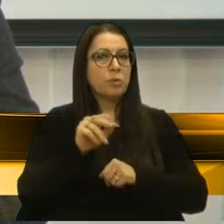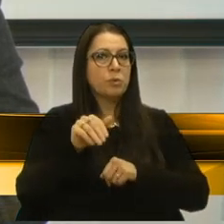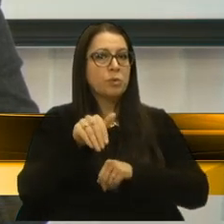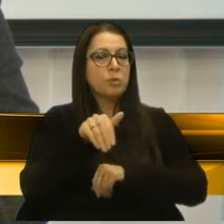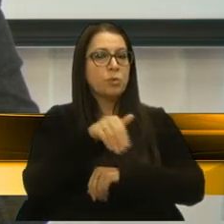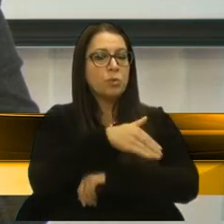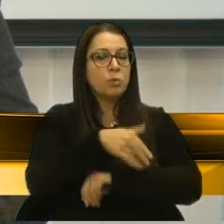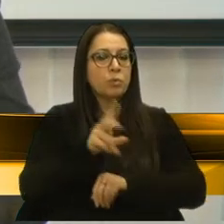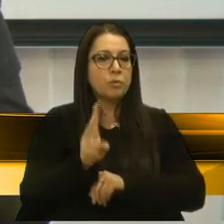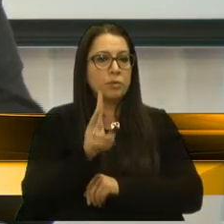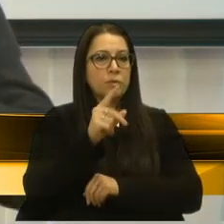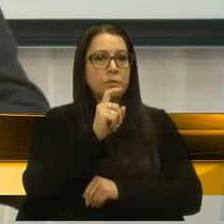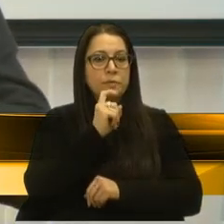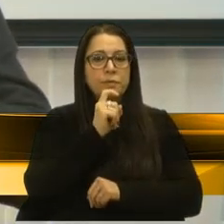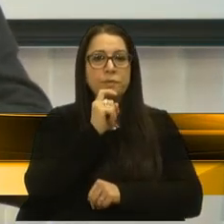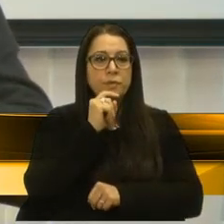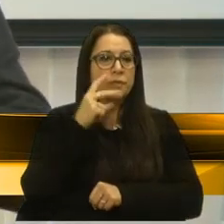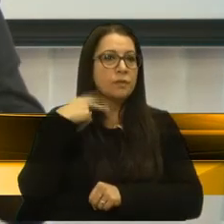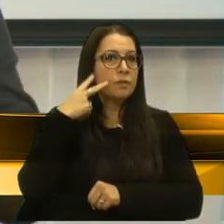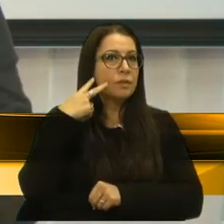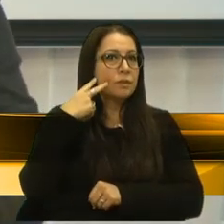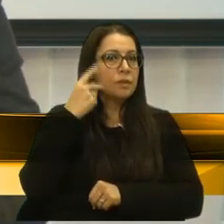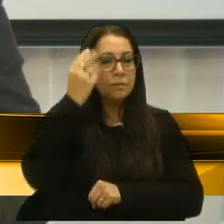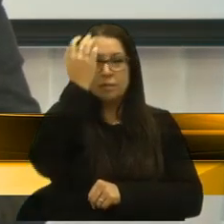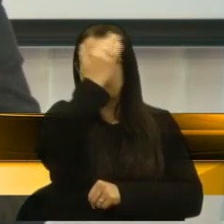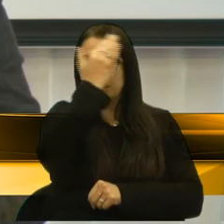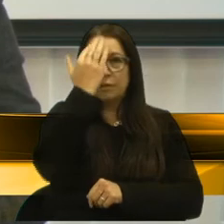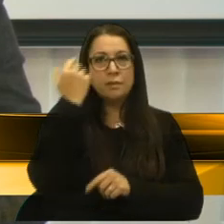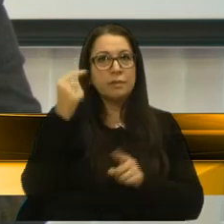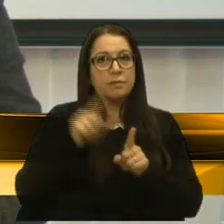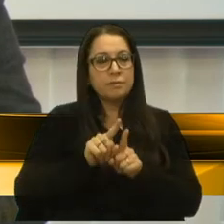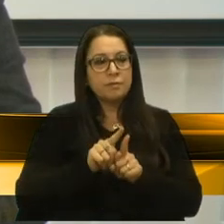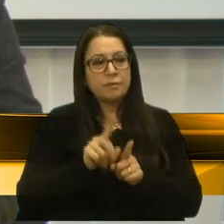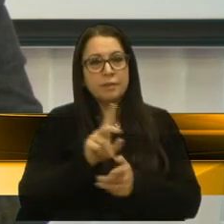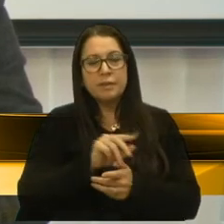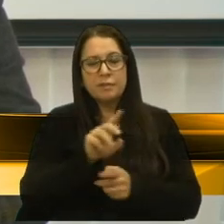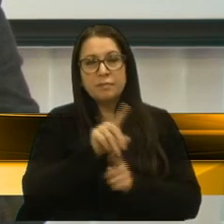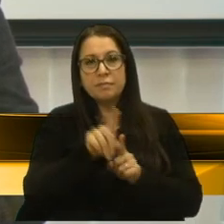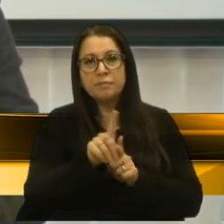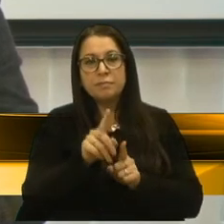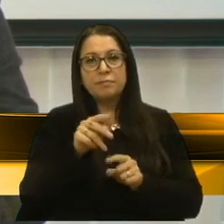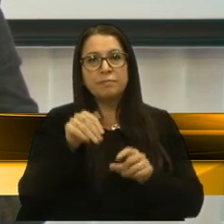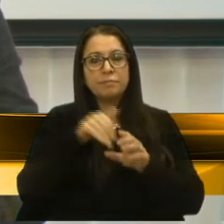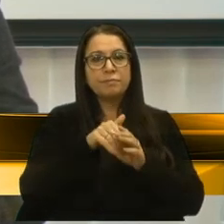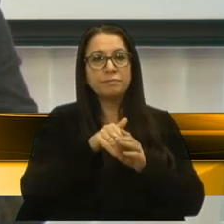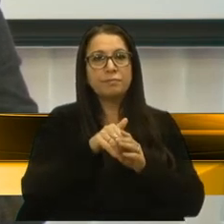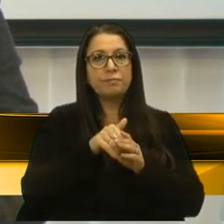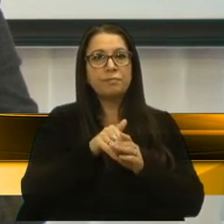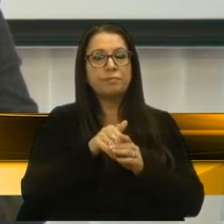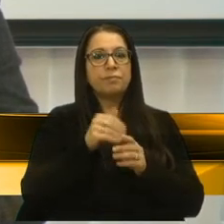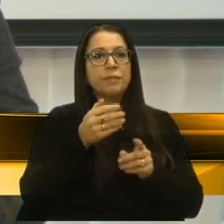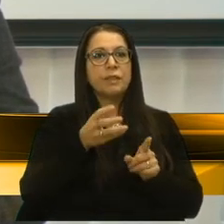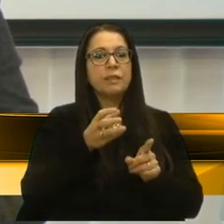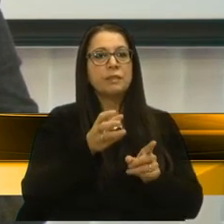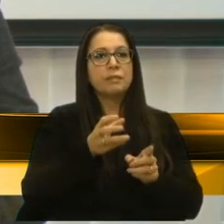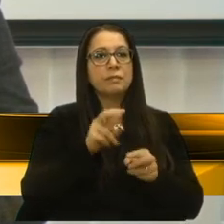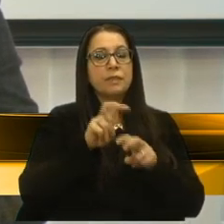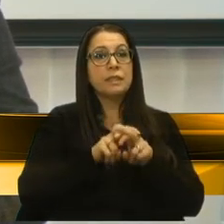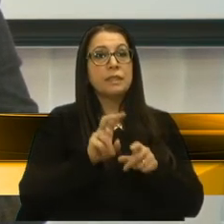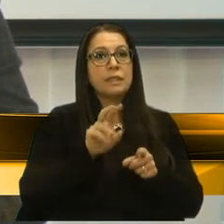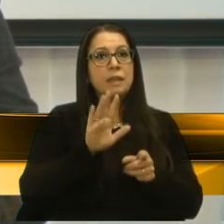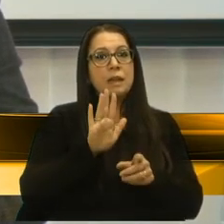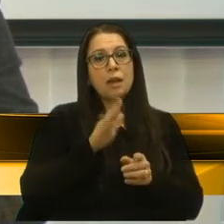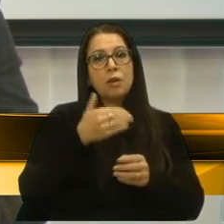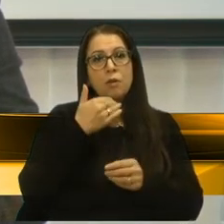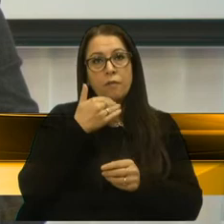Sempre Verde. O relator, vereador Adiló de Domênico. Em votação, os vereadores favoráveis permaneçam sentados